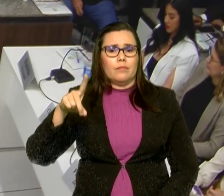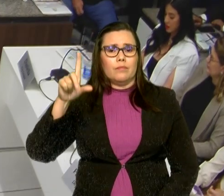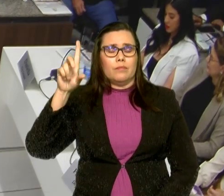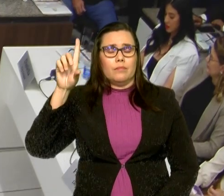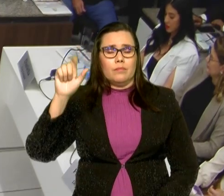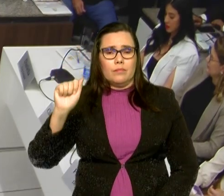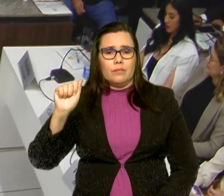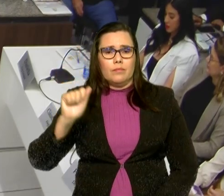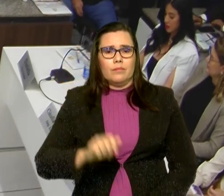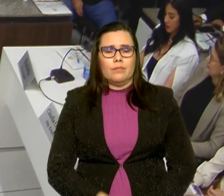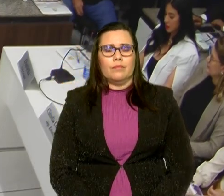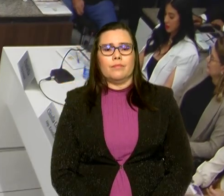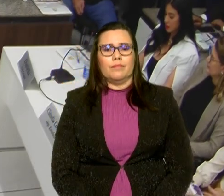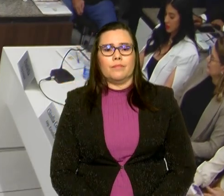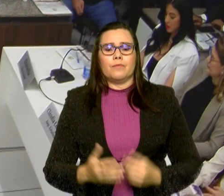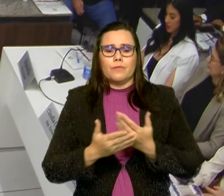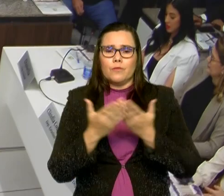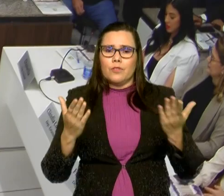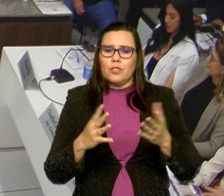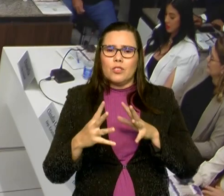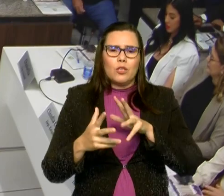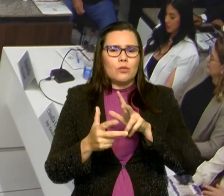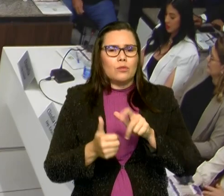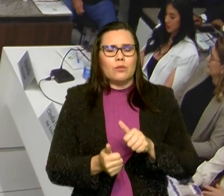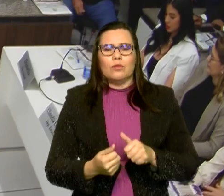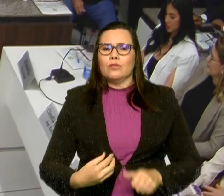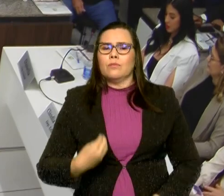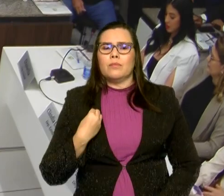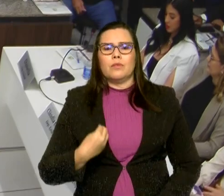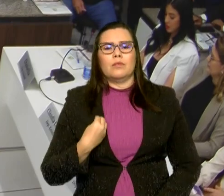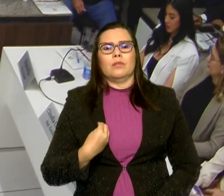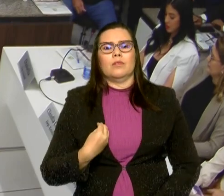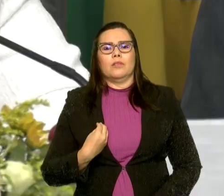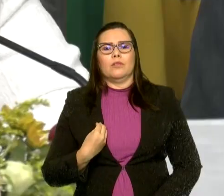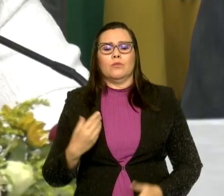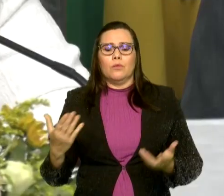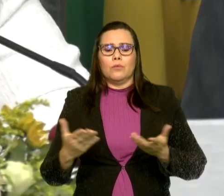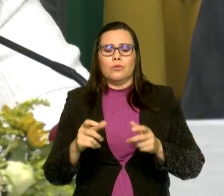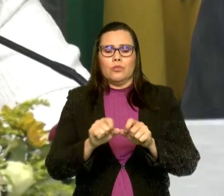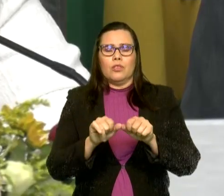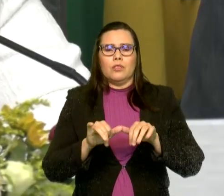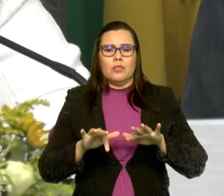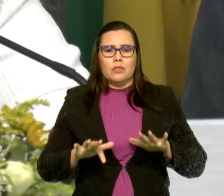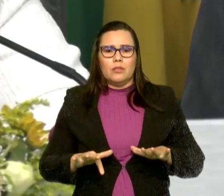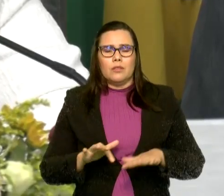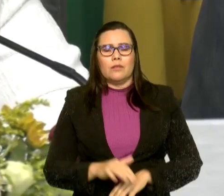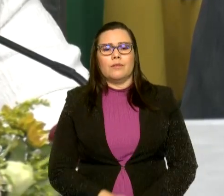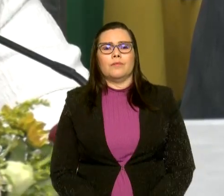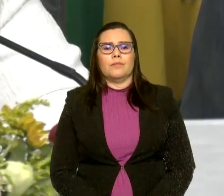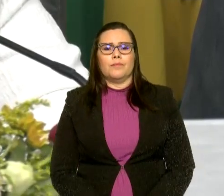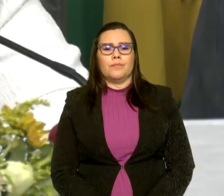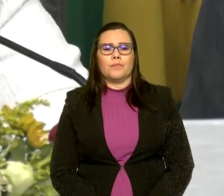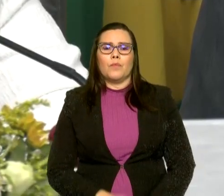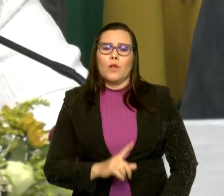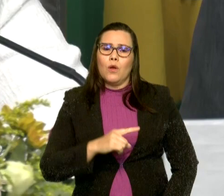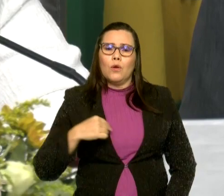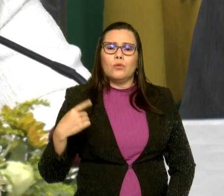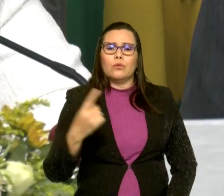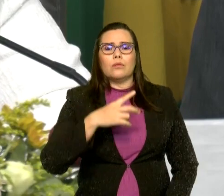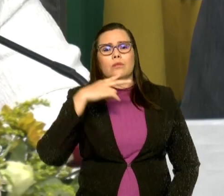Nobres autoridades, e aqui saúdo a todas as autoridades presentes, nas pessoas dos nossos